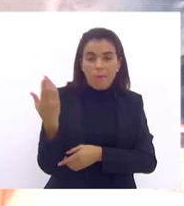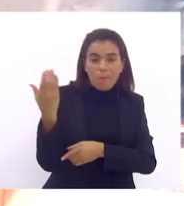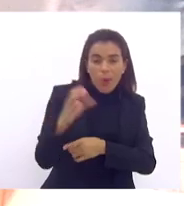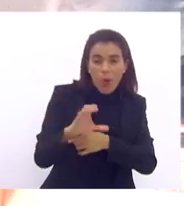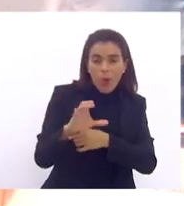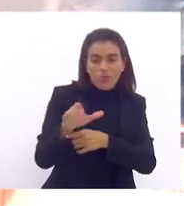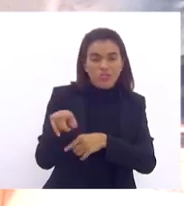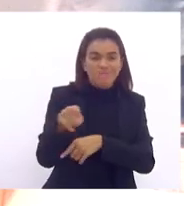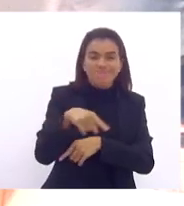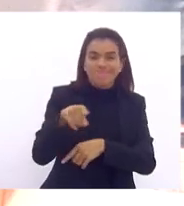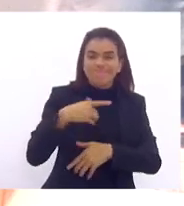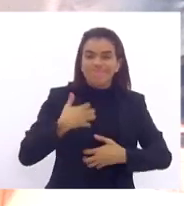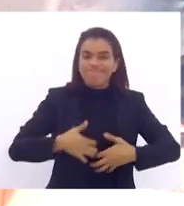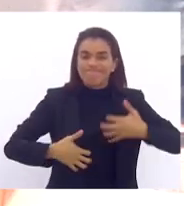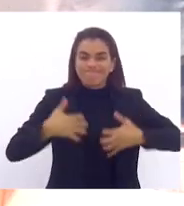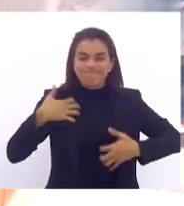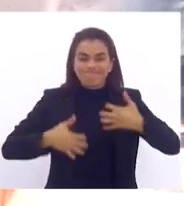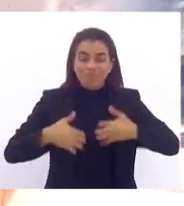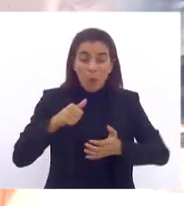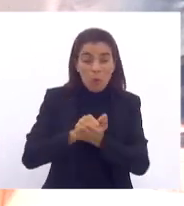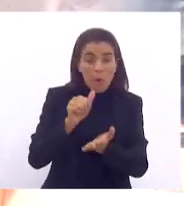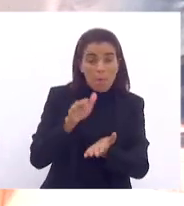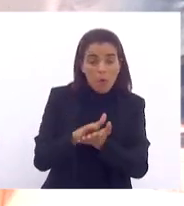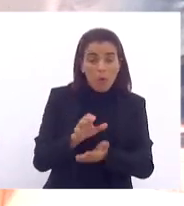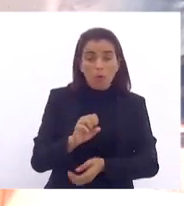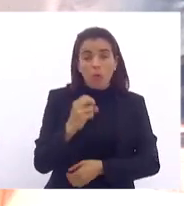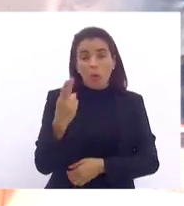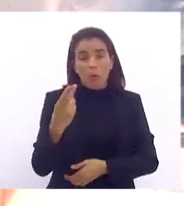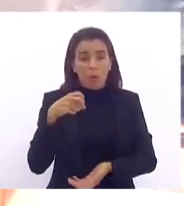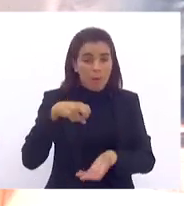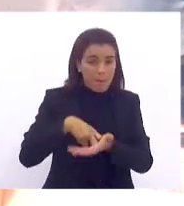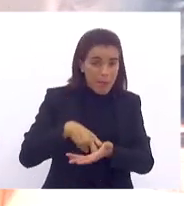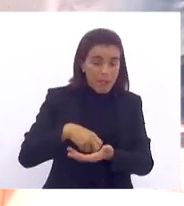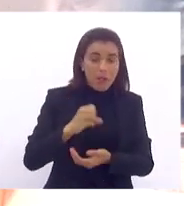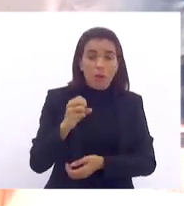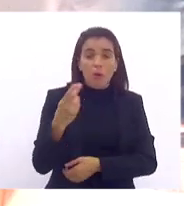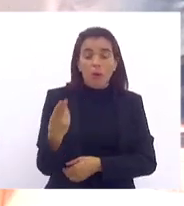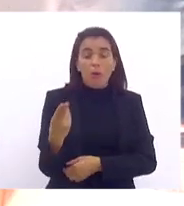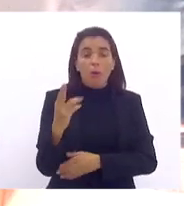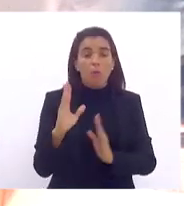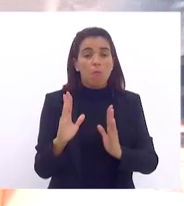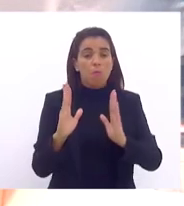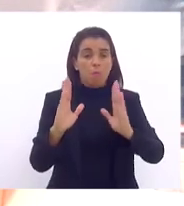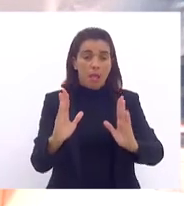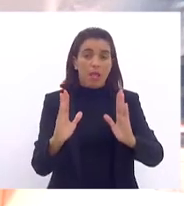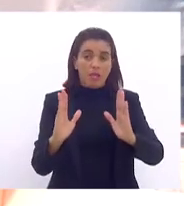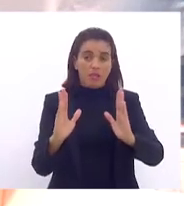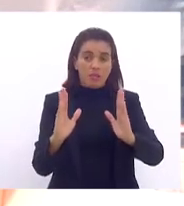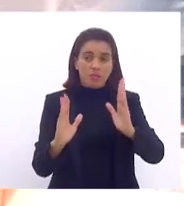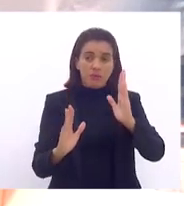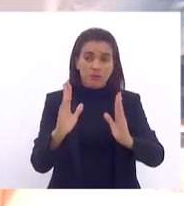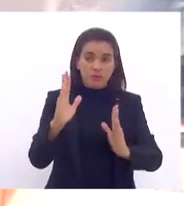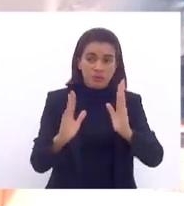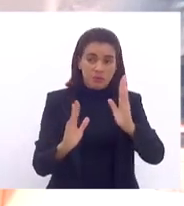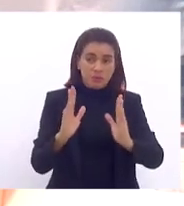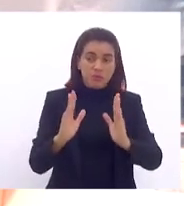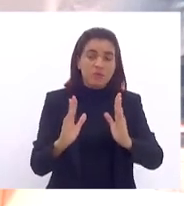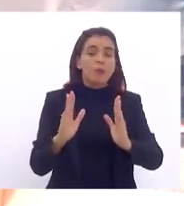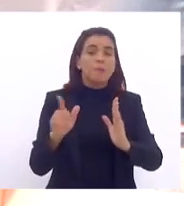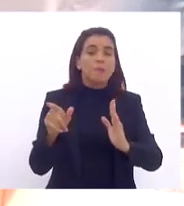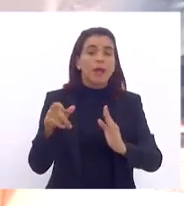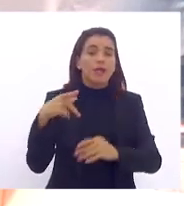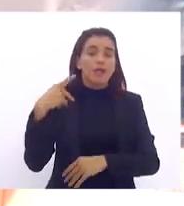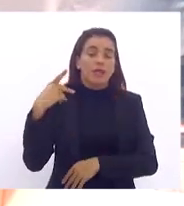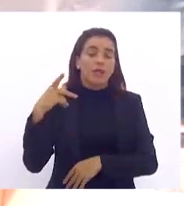não agade poderia ensejar uma multa ou uma pena ou então fixar um prazo como se faz em ações de controle concentrado para que o poder